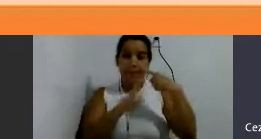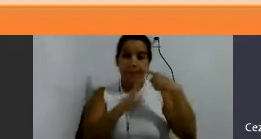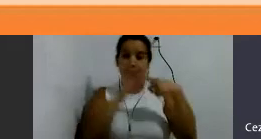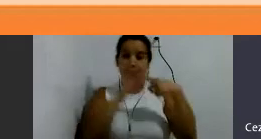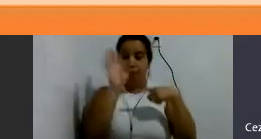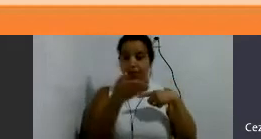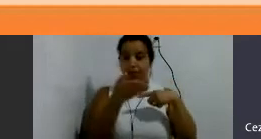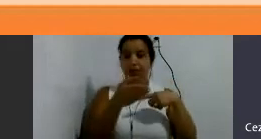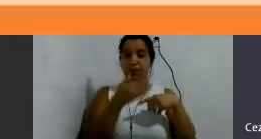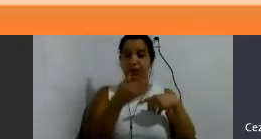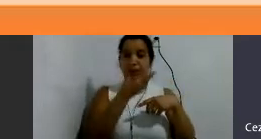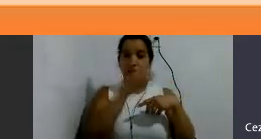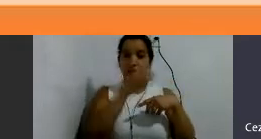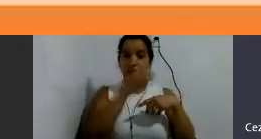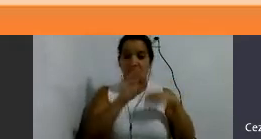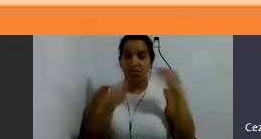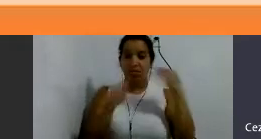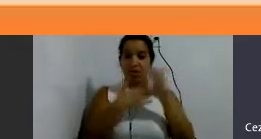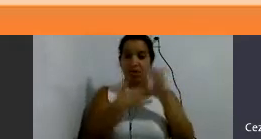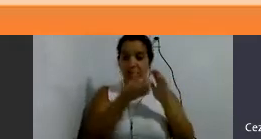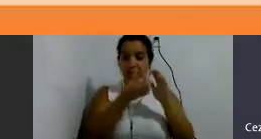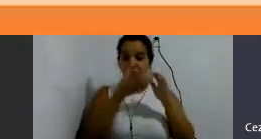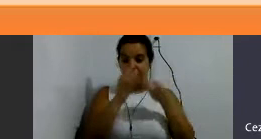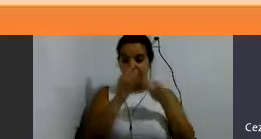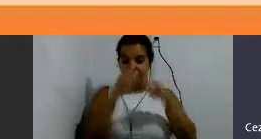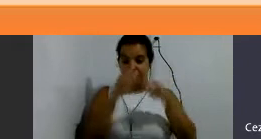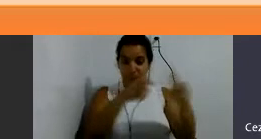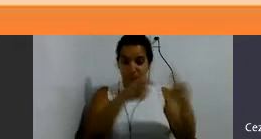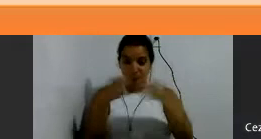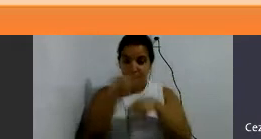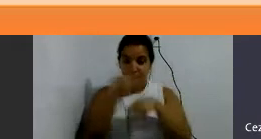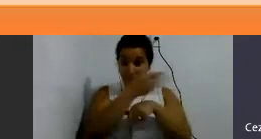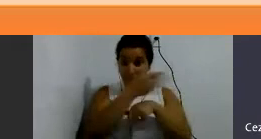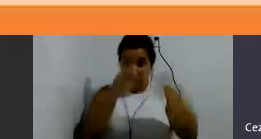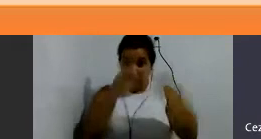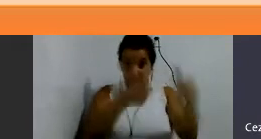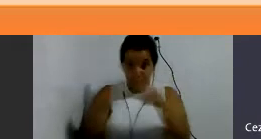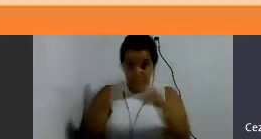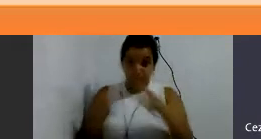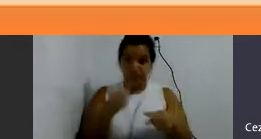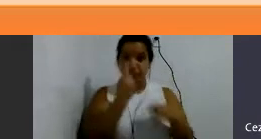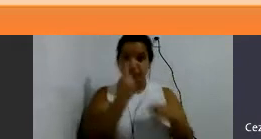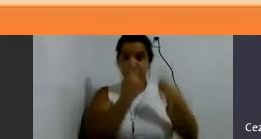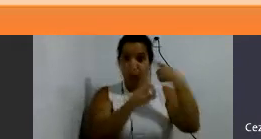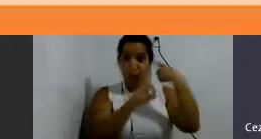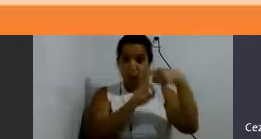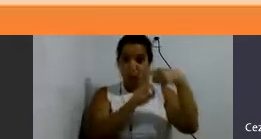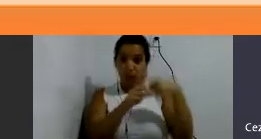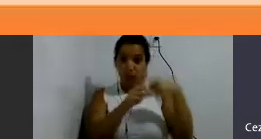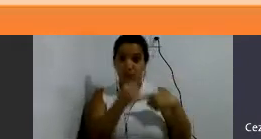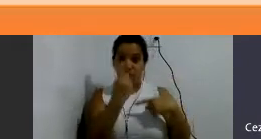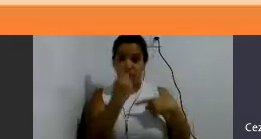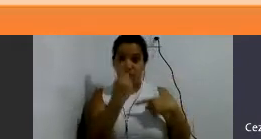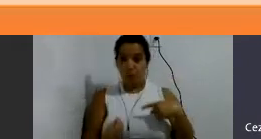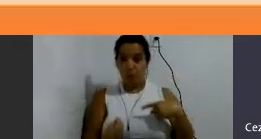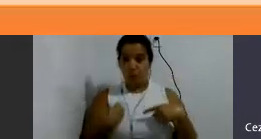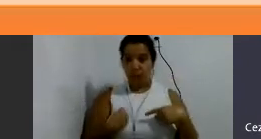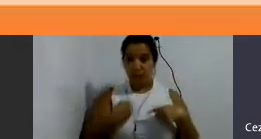gente observa de 40 a 60 parasitas em 100 campos. Uma cruz, quando a gente vê um parasito por